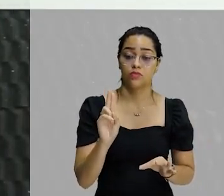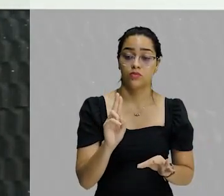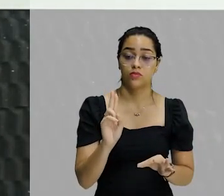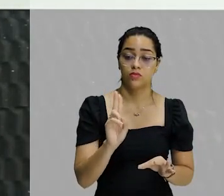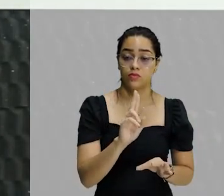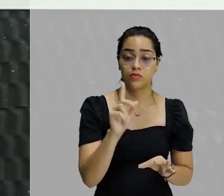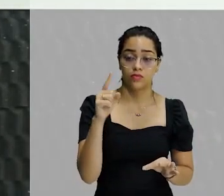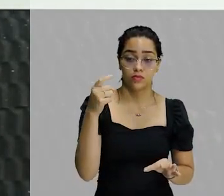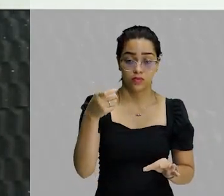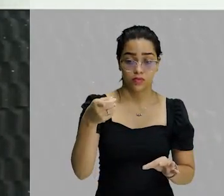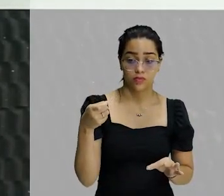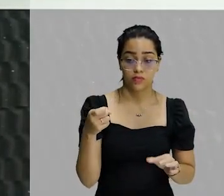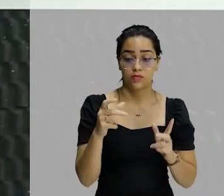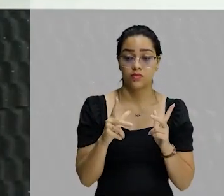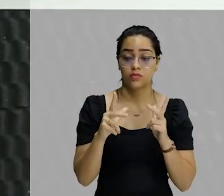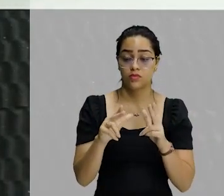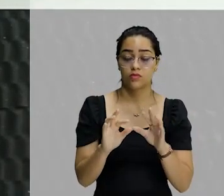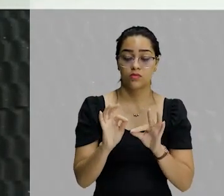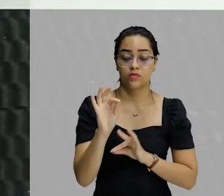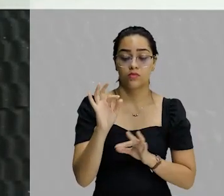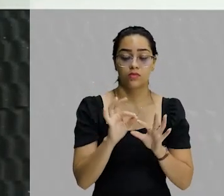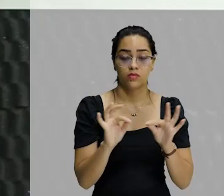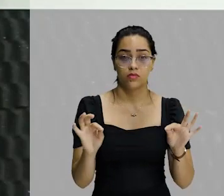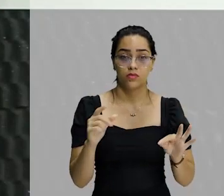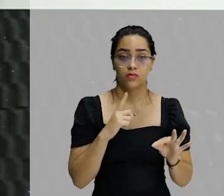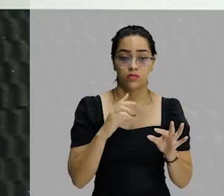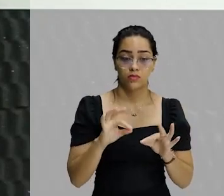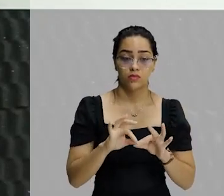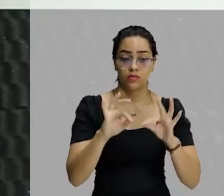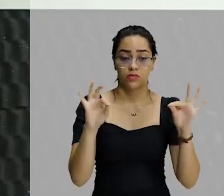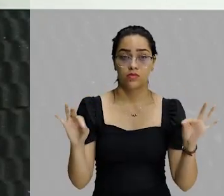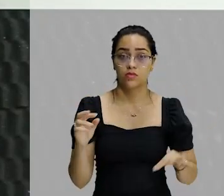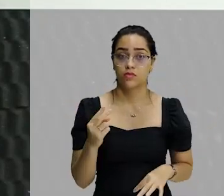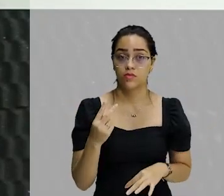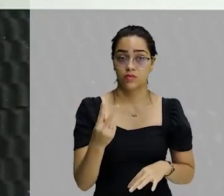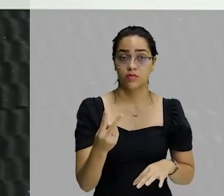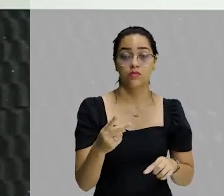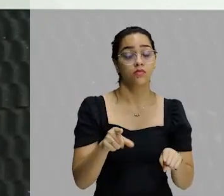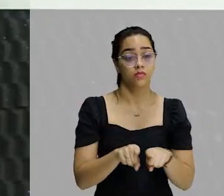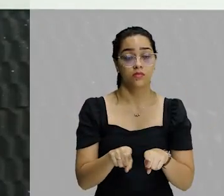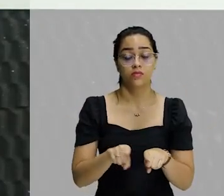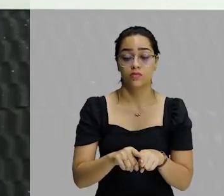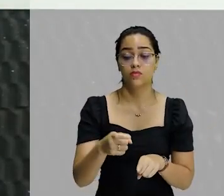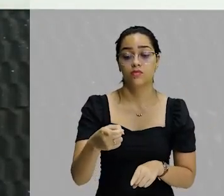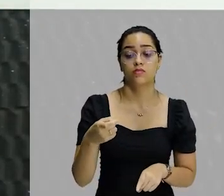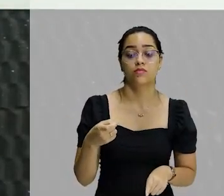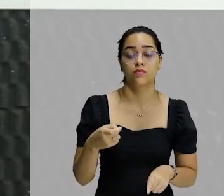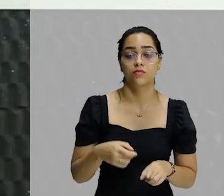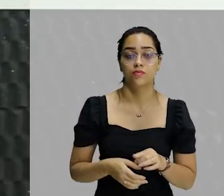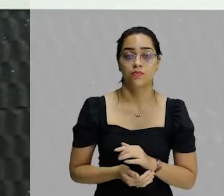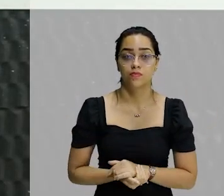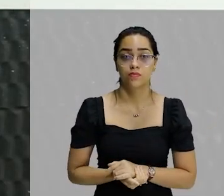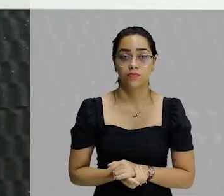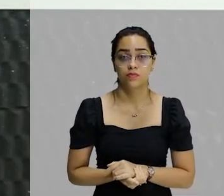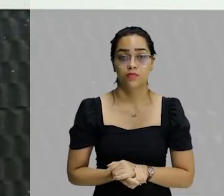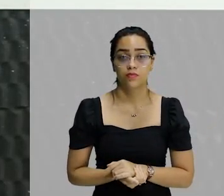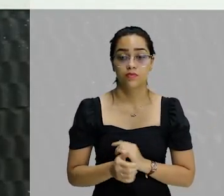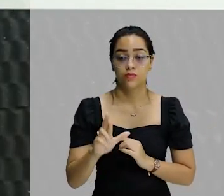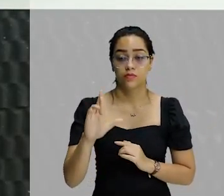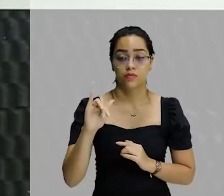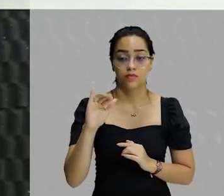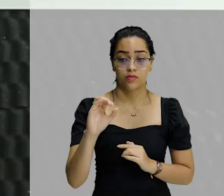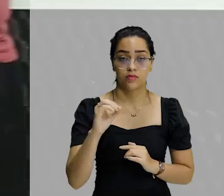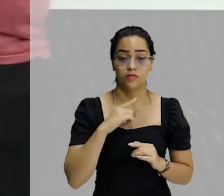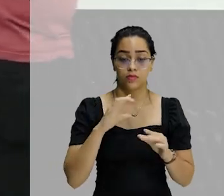x, ele tem a mesma medida aqui da distância dos dois centros, também é x, certo? E o raio